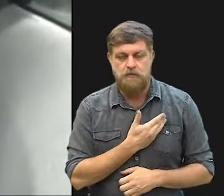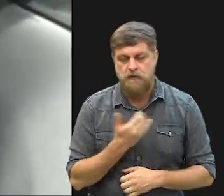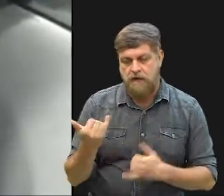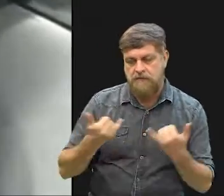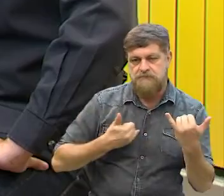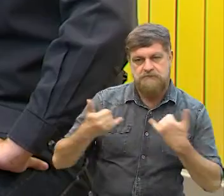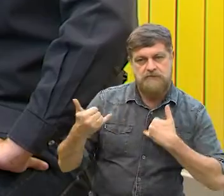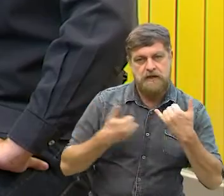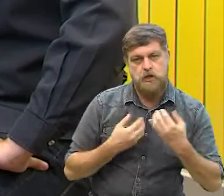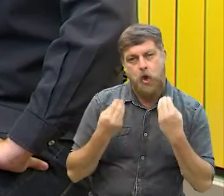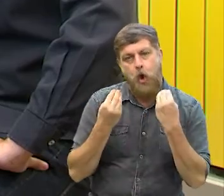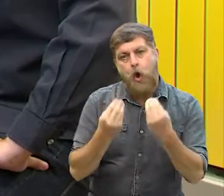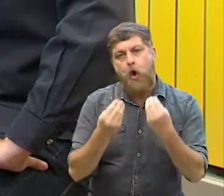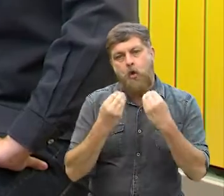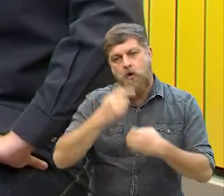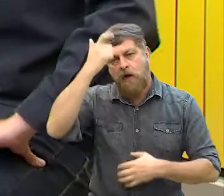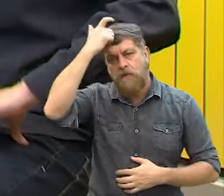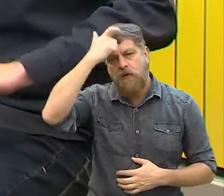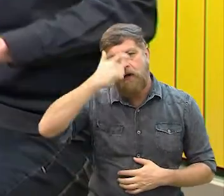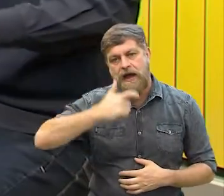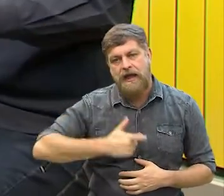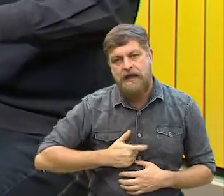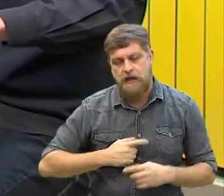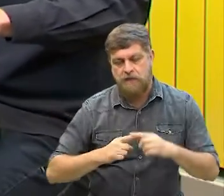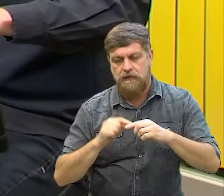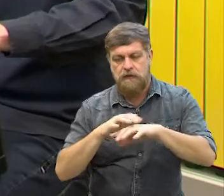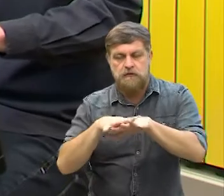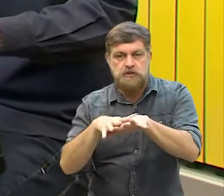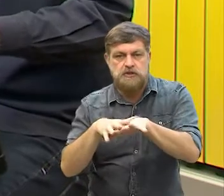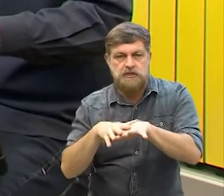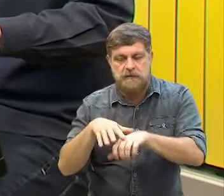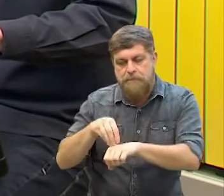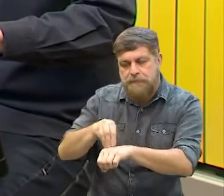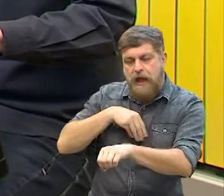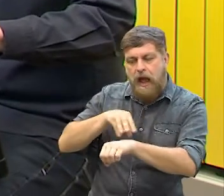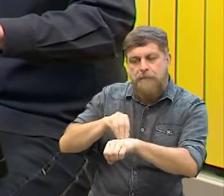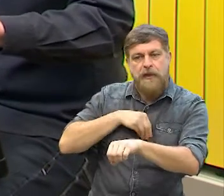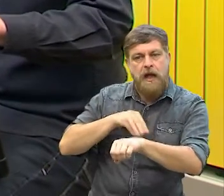dizendo como eu tinha que arrumar meu time para a final. Não.